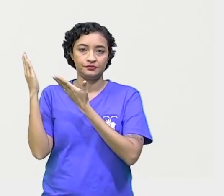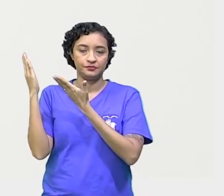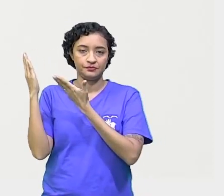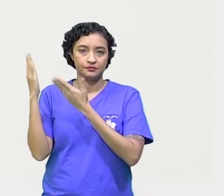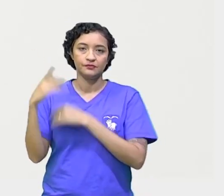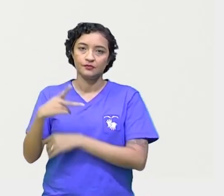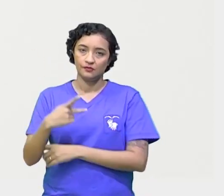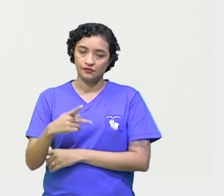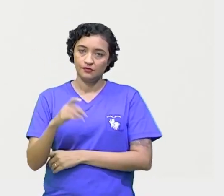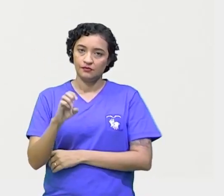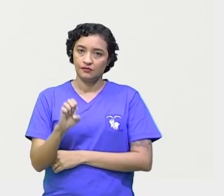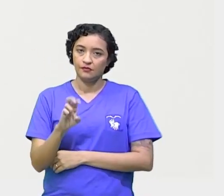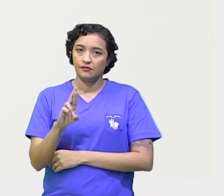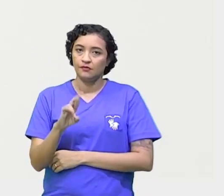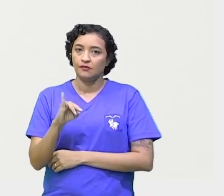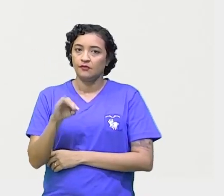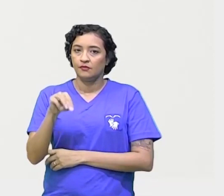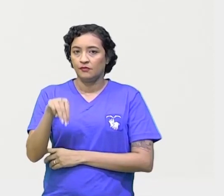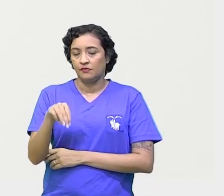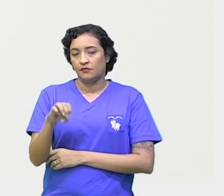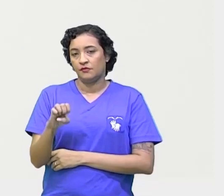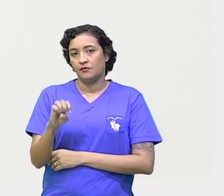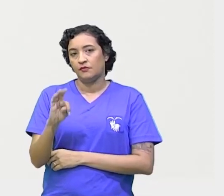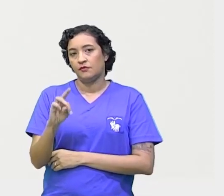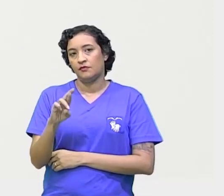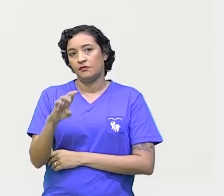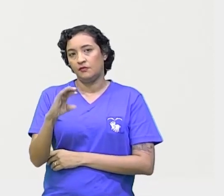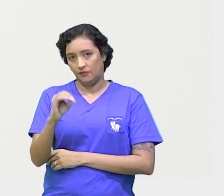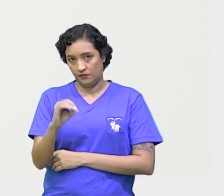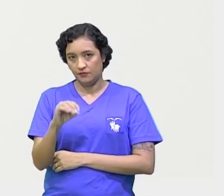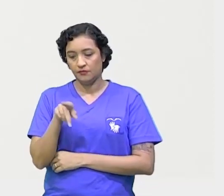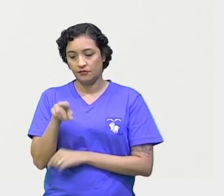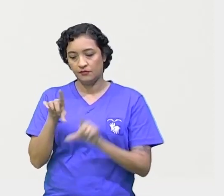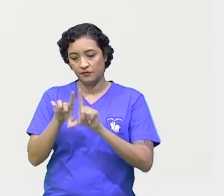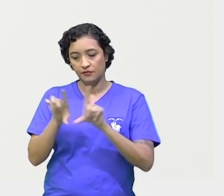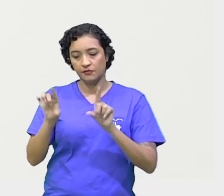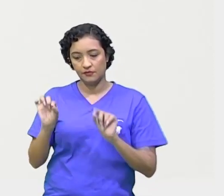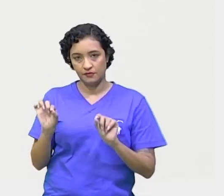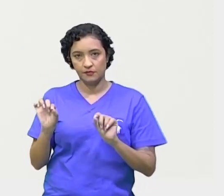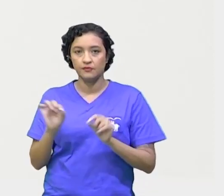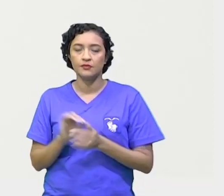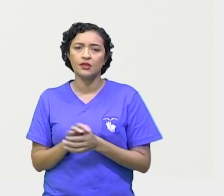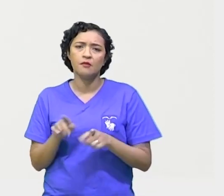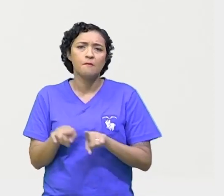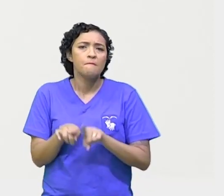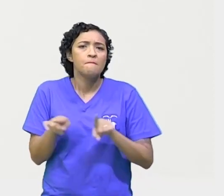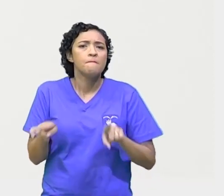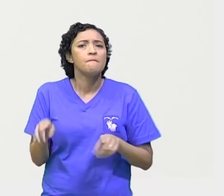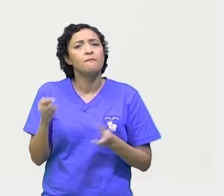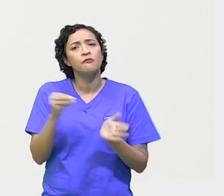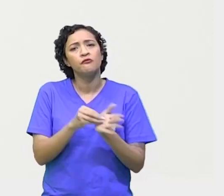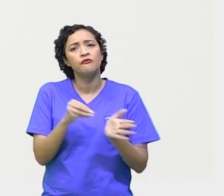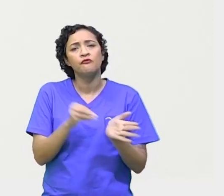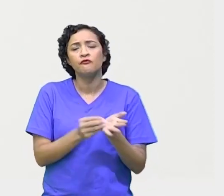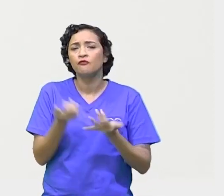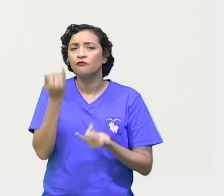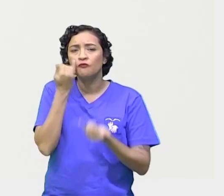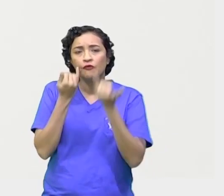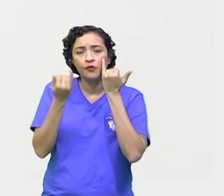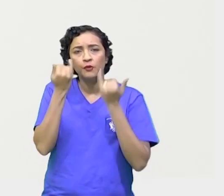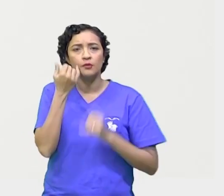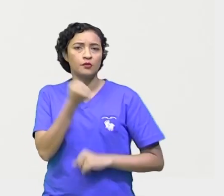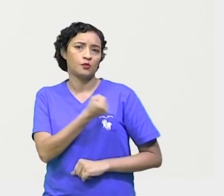e do retângulo esse retângulo aqui é mas aí ele não deu as medidas do retângulo para Felícia